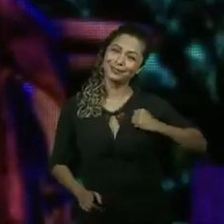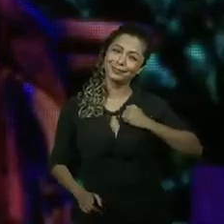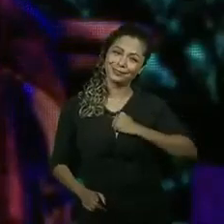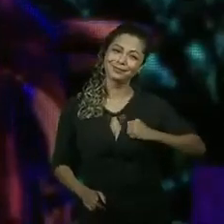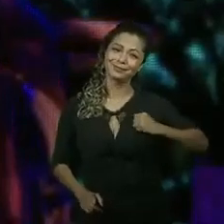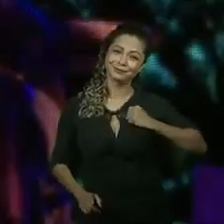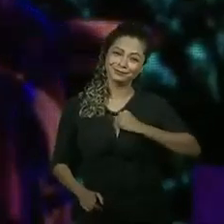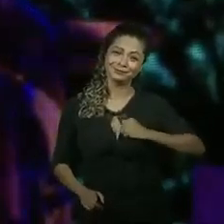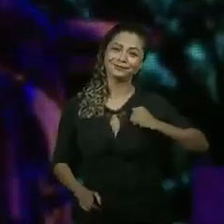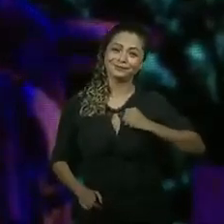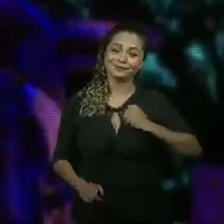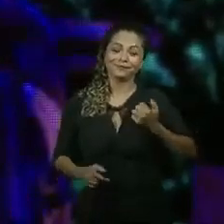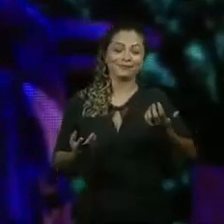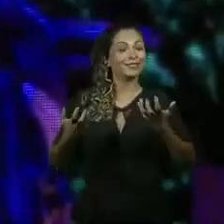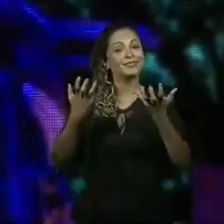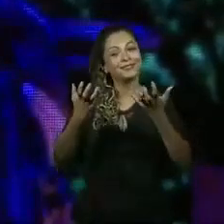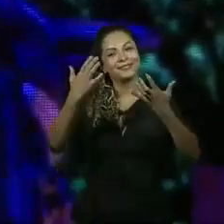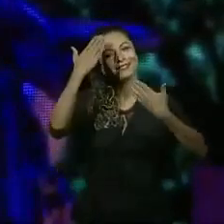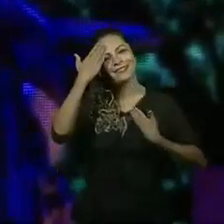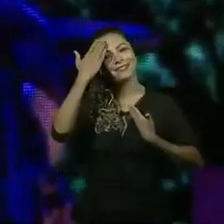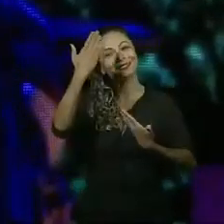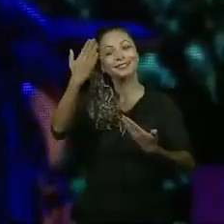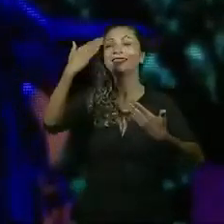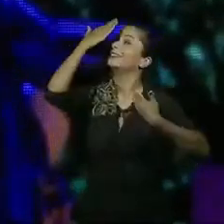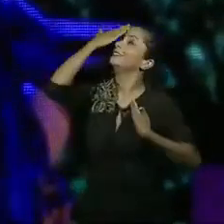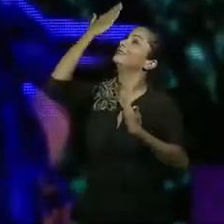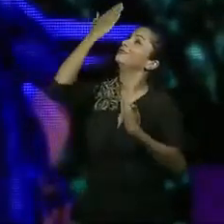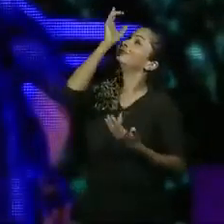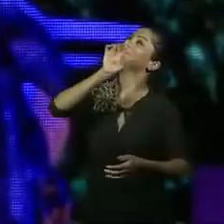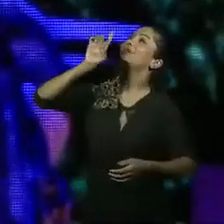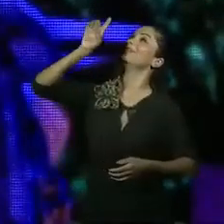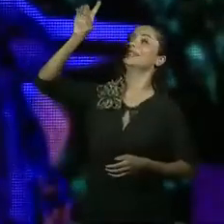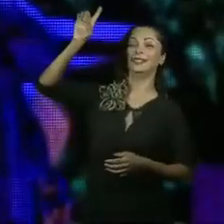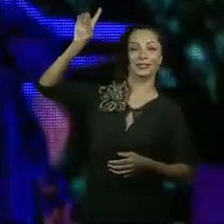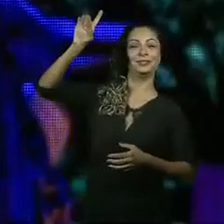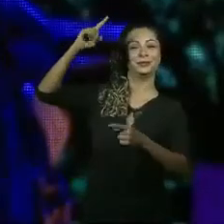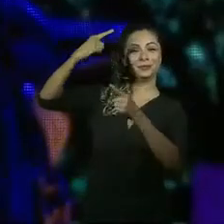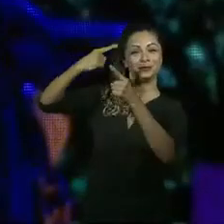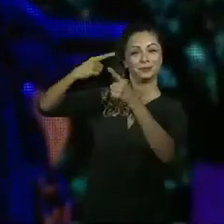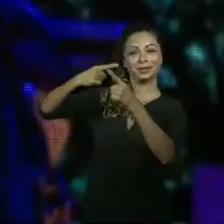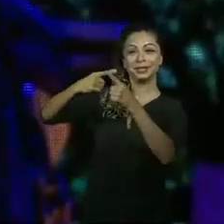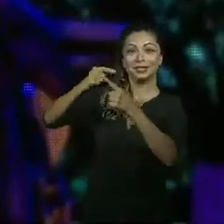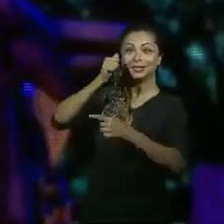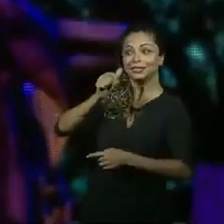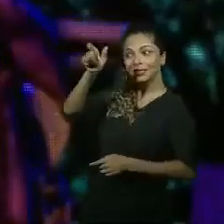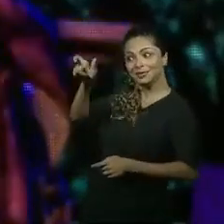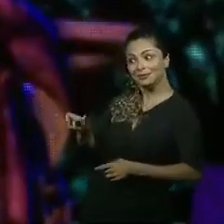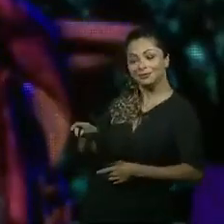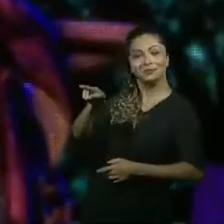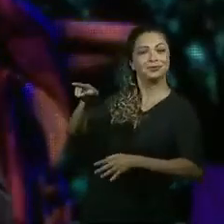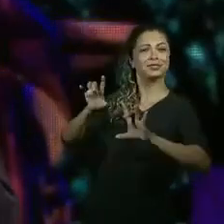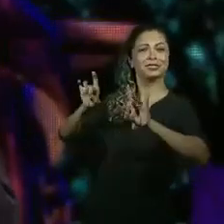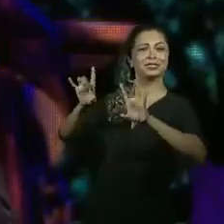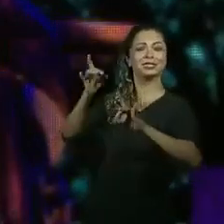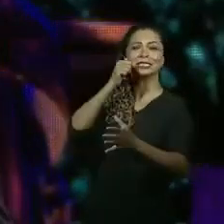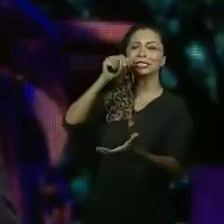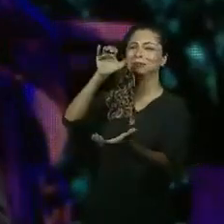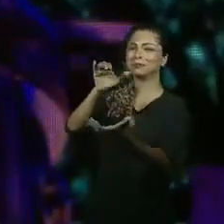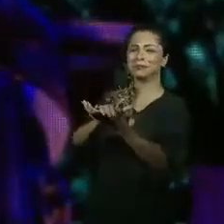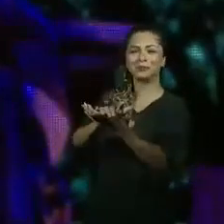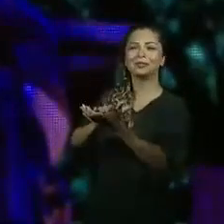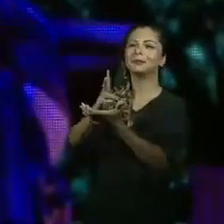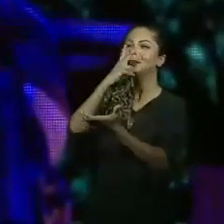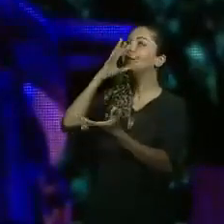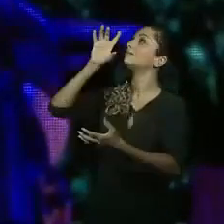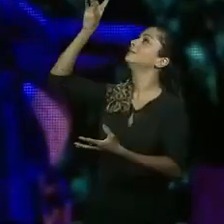eu só tenho que agradecer a Deus por ter me dado, ter me colocado essa mulher maravilhosa na minha vida, por ter me dado esse presente,